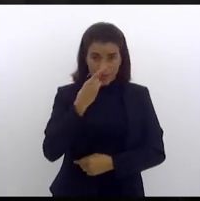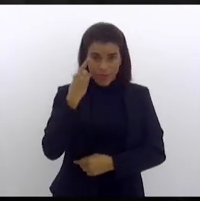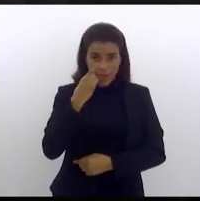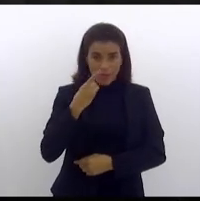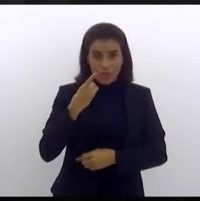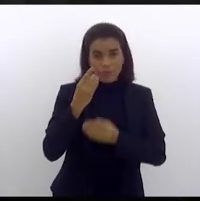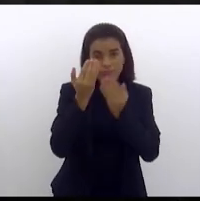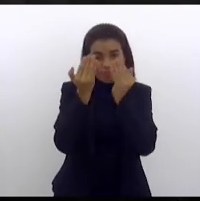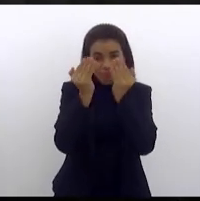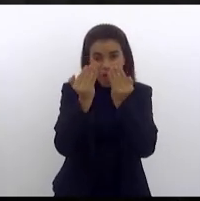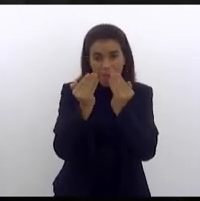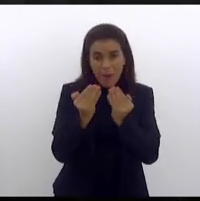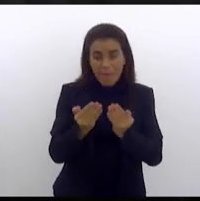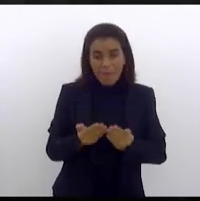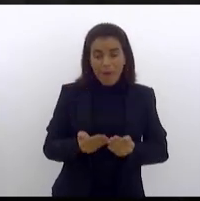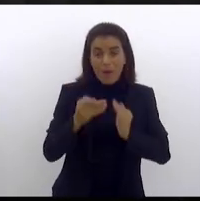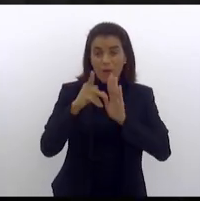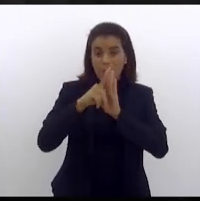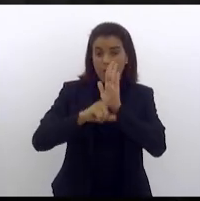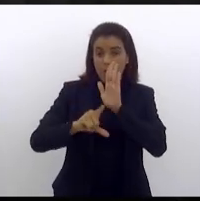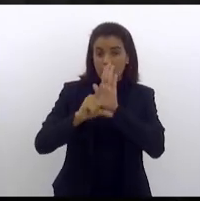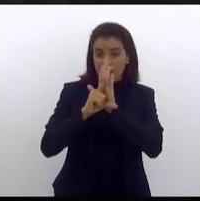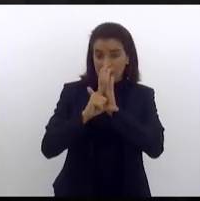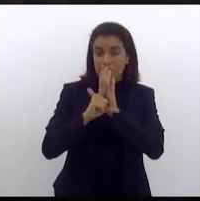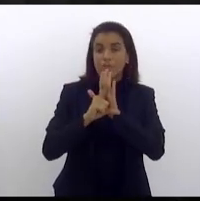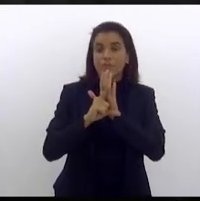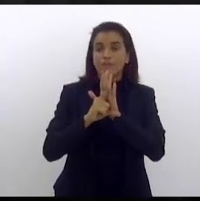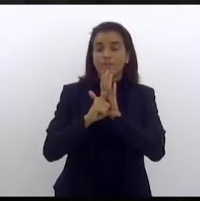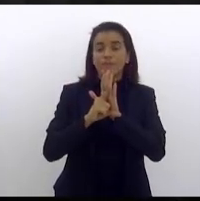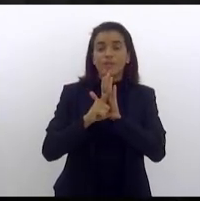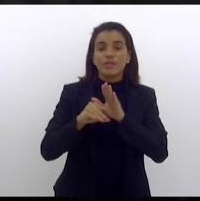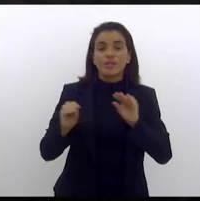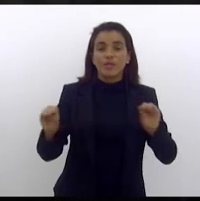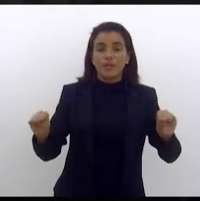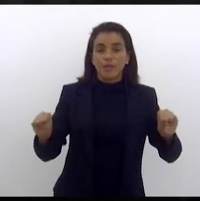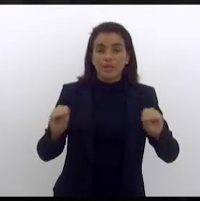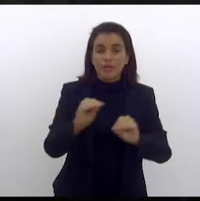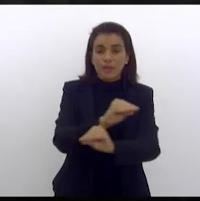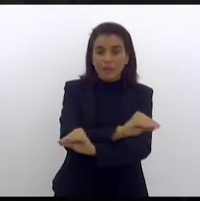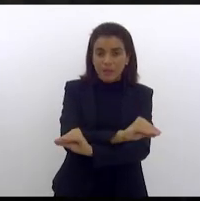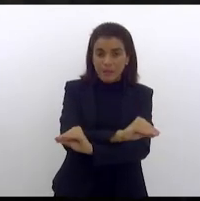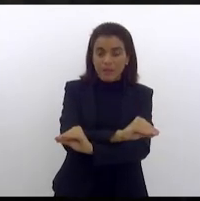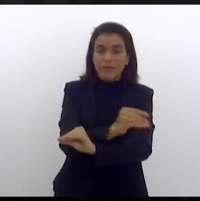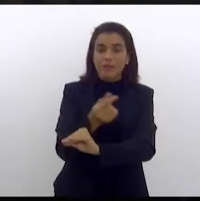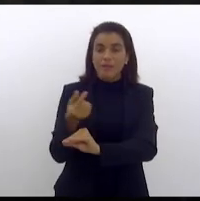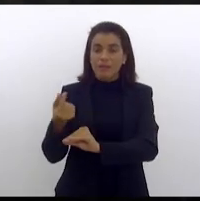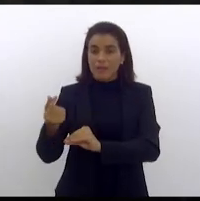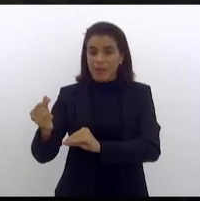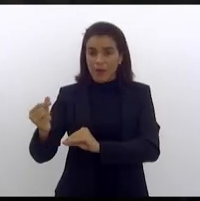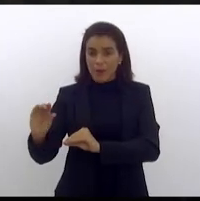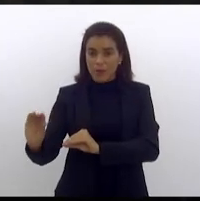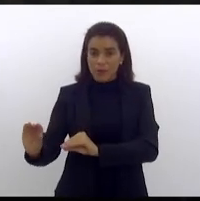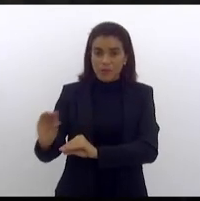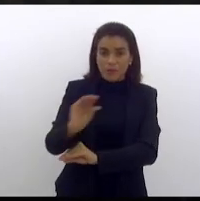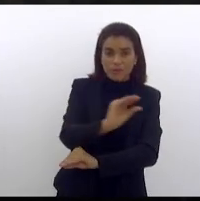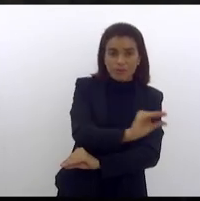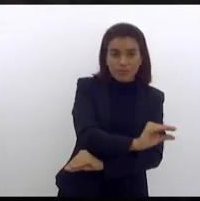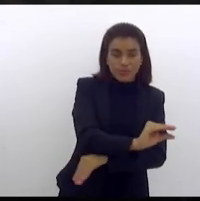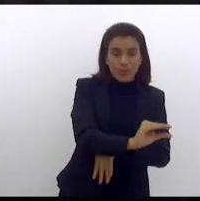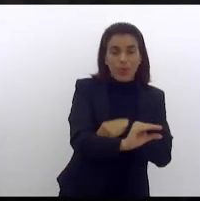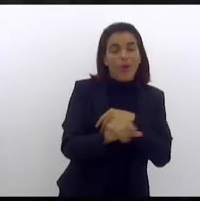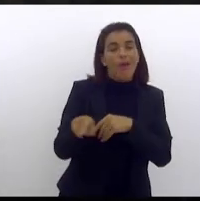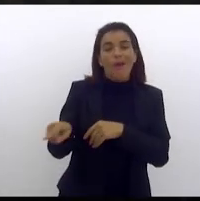um projeto de lei de remanejamento de recursos não